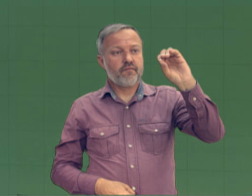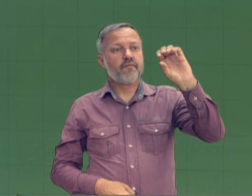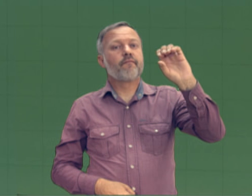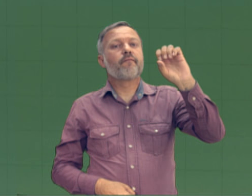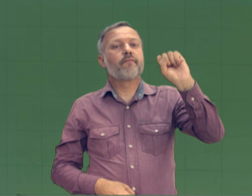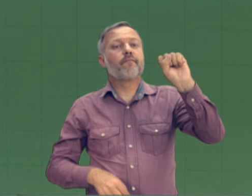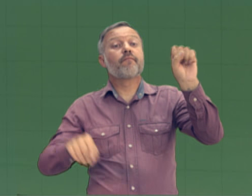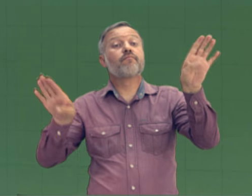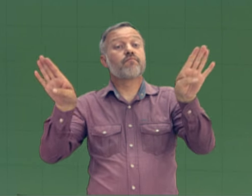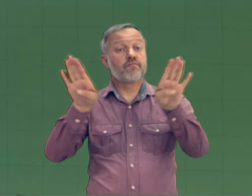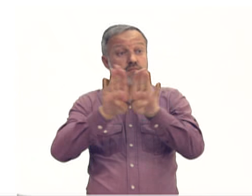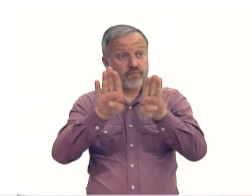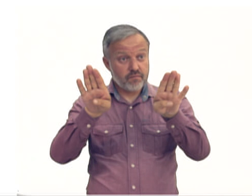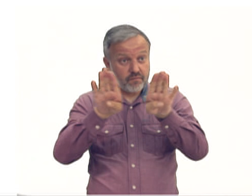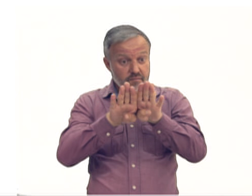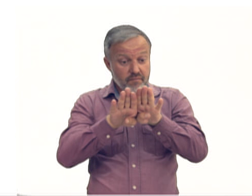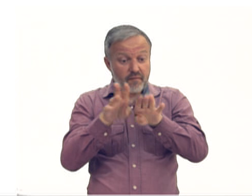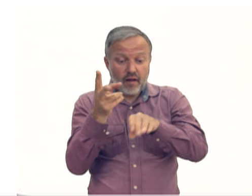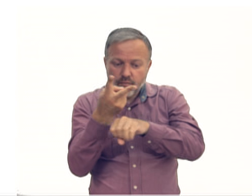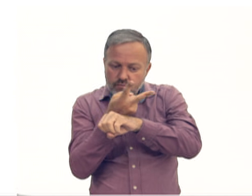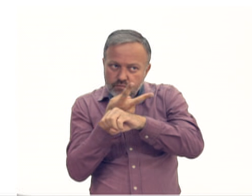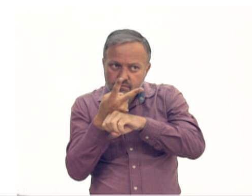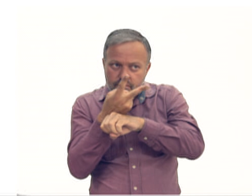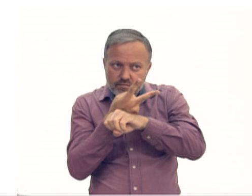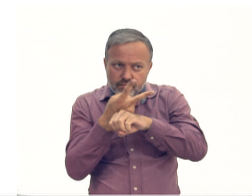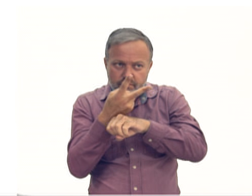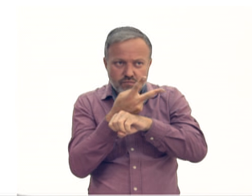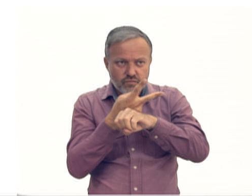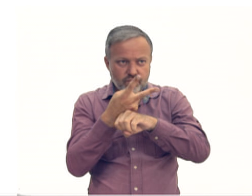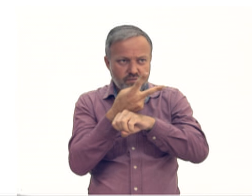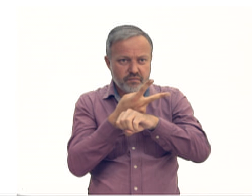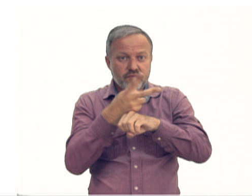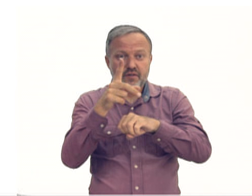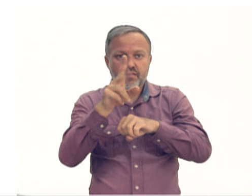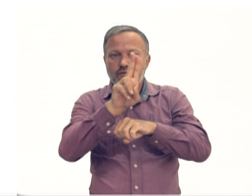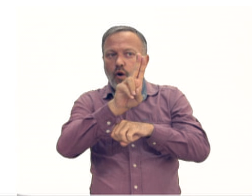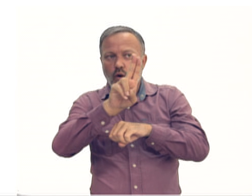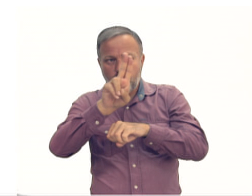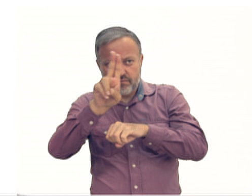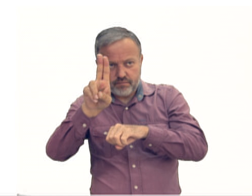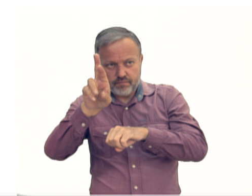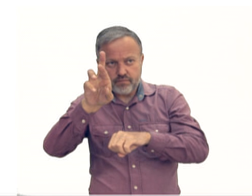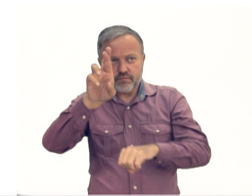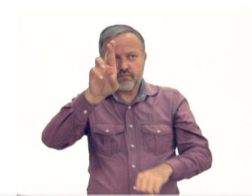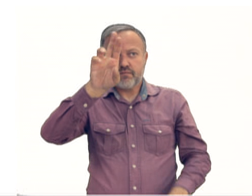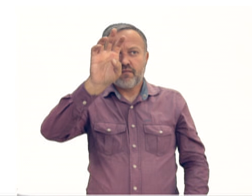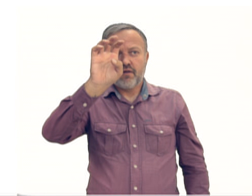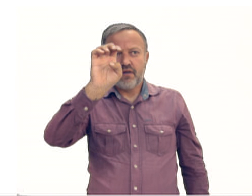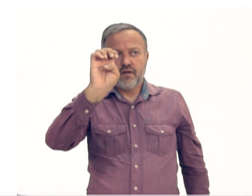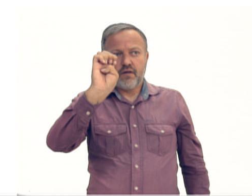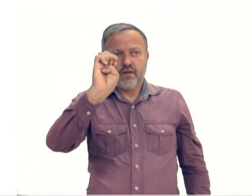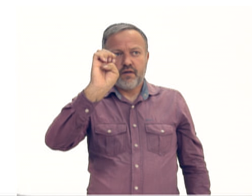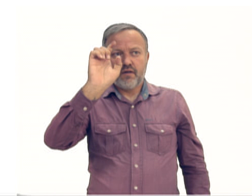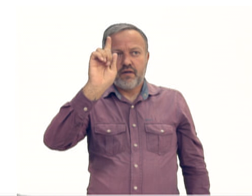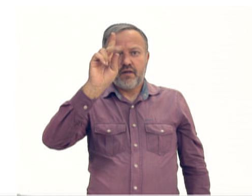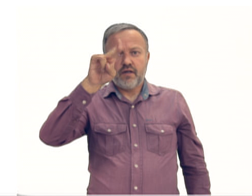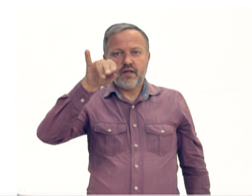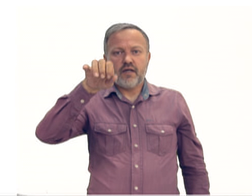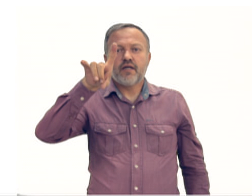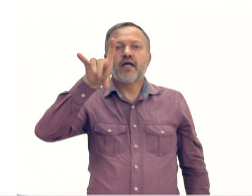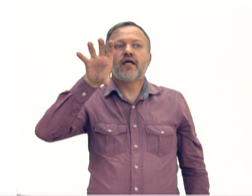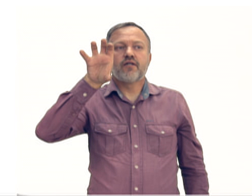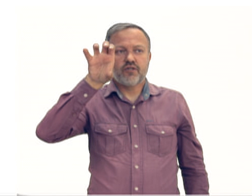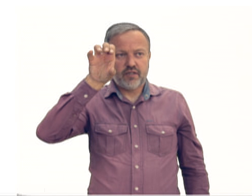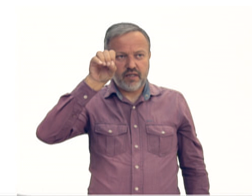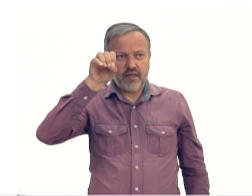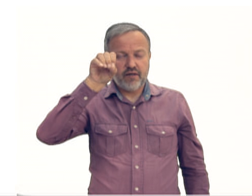pesquisem o autor Reginaldo Prandi e Santos, Teobaldo Miranda, Lendas e Mitos do